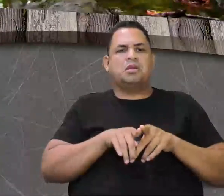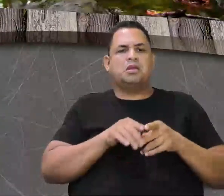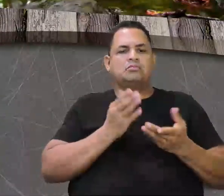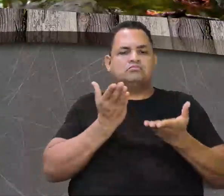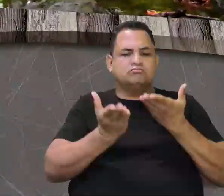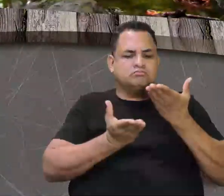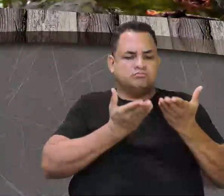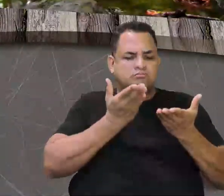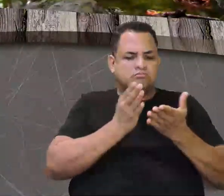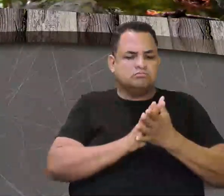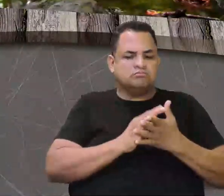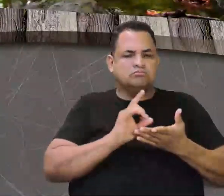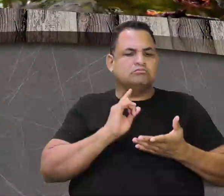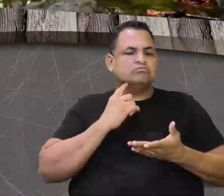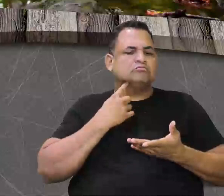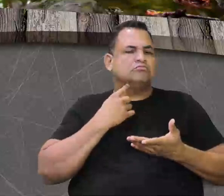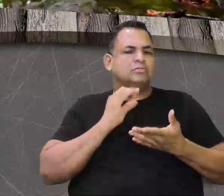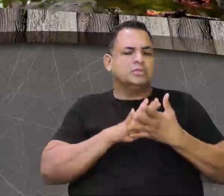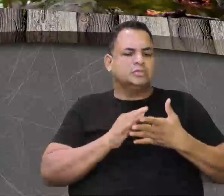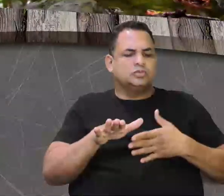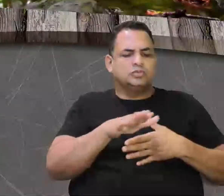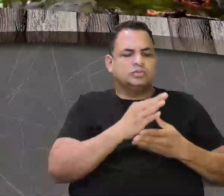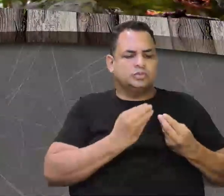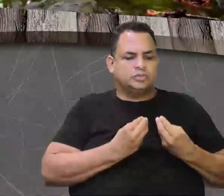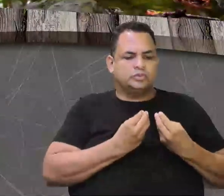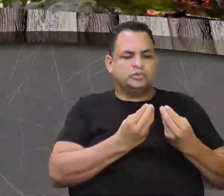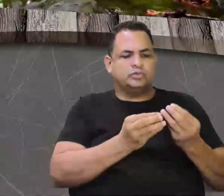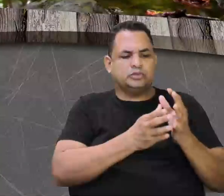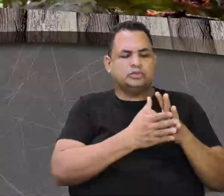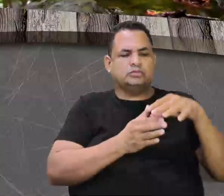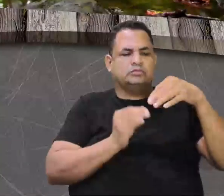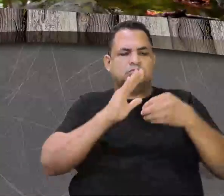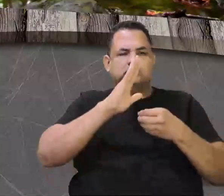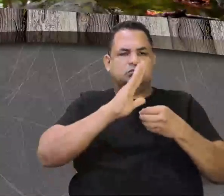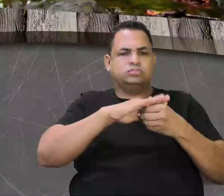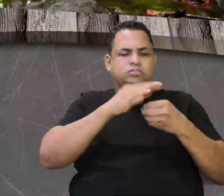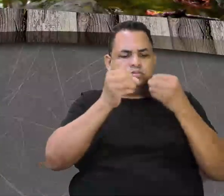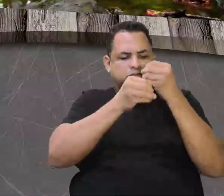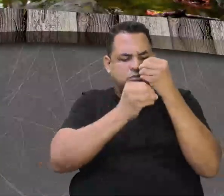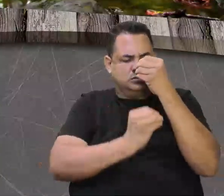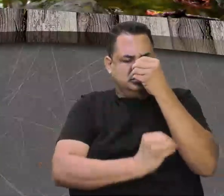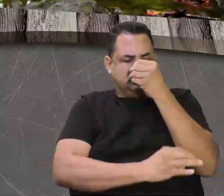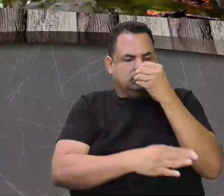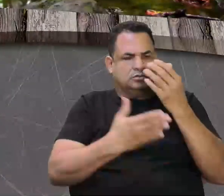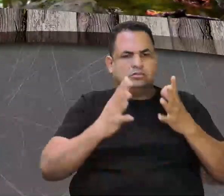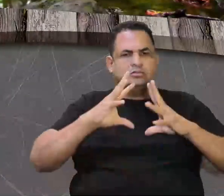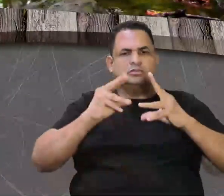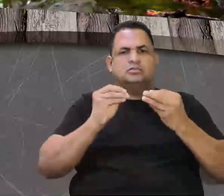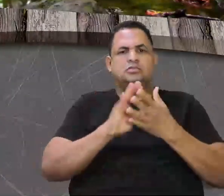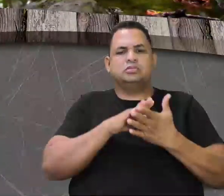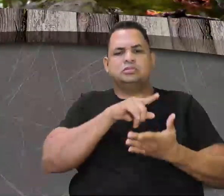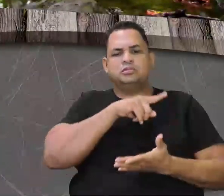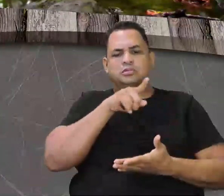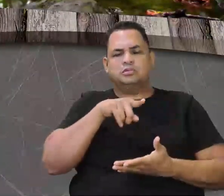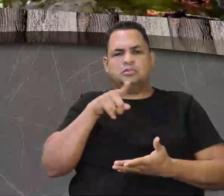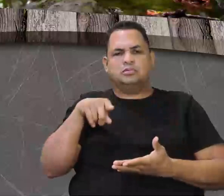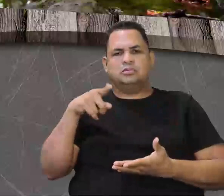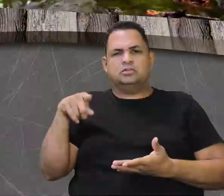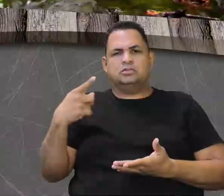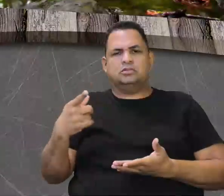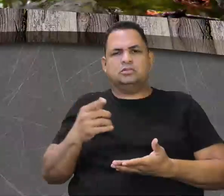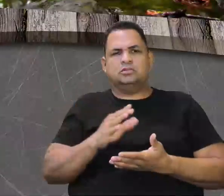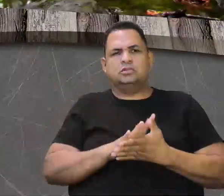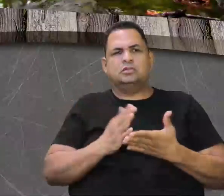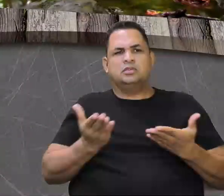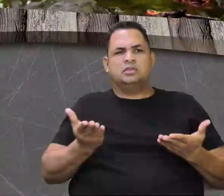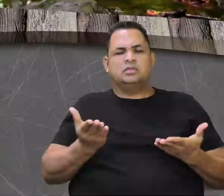o despejo do esgoto nos corpos hídricos, não é? Então, tudo é uma sequência.